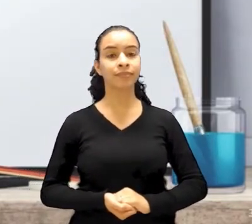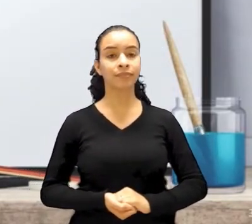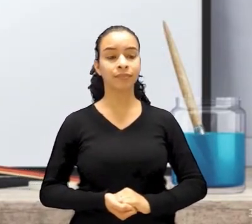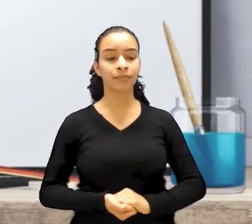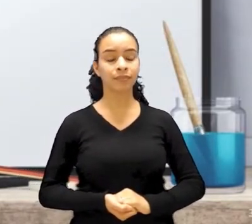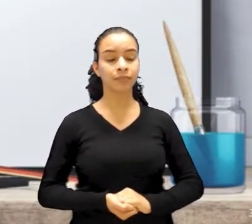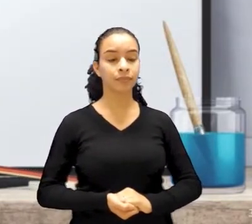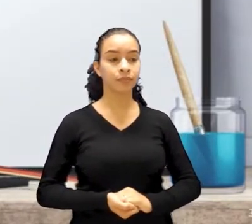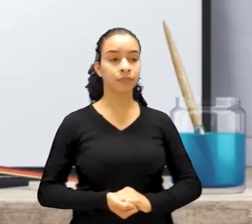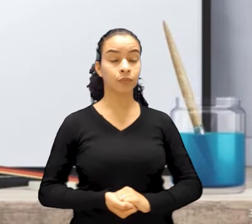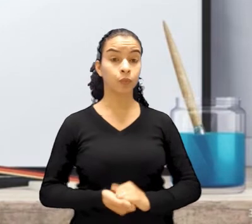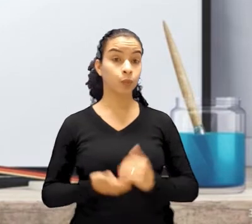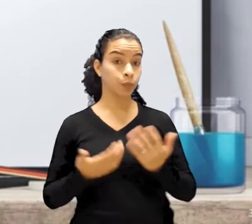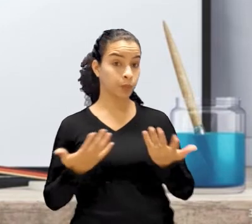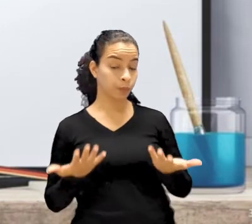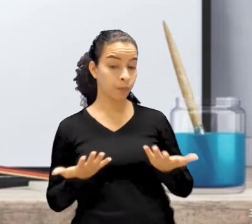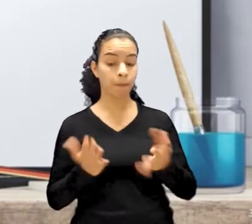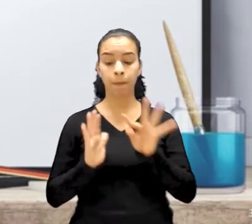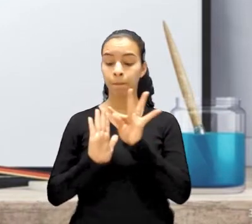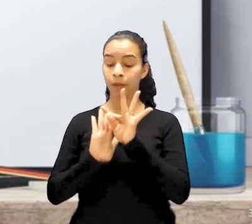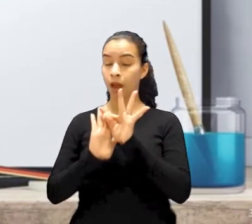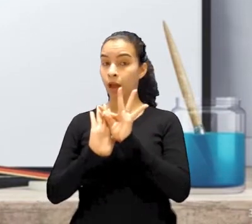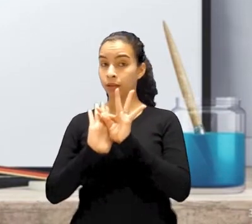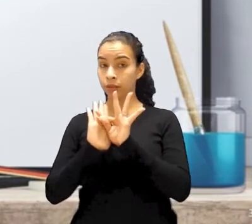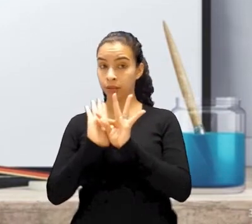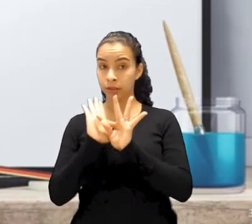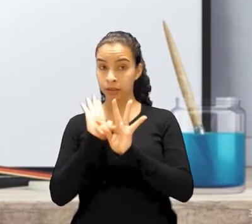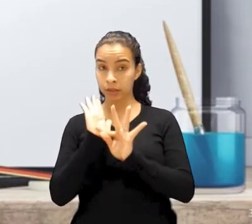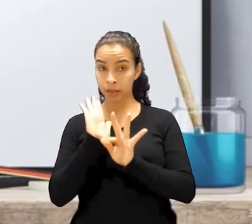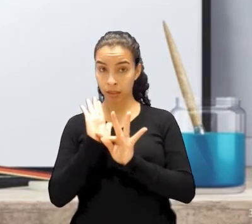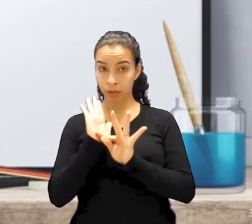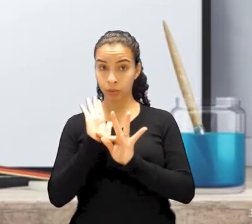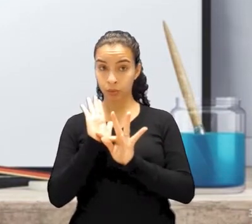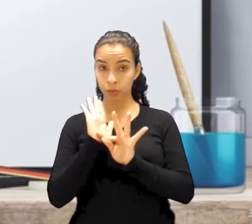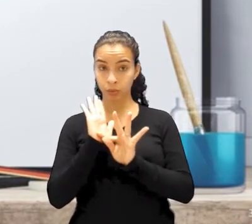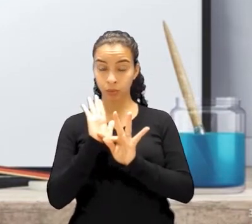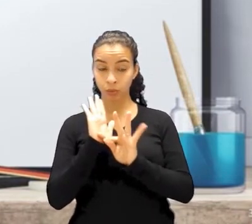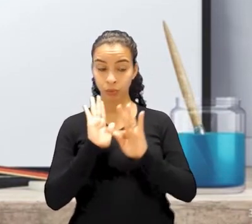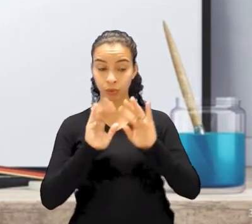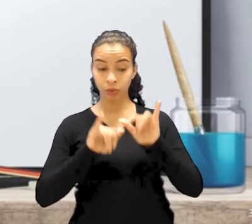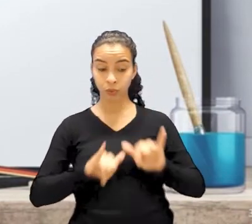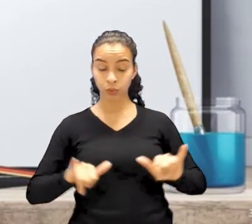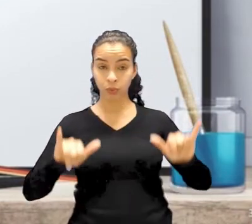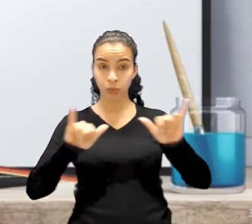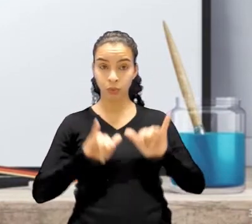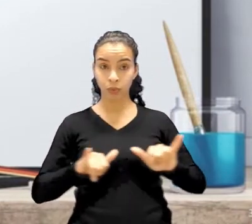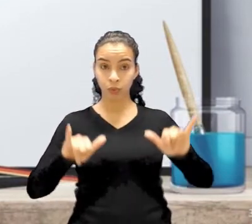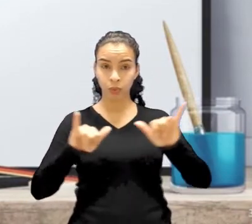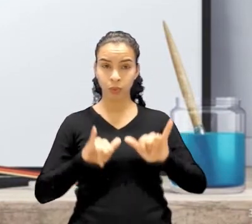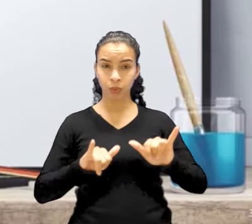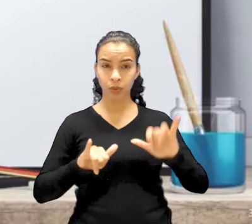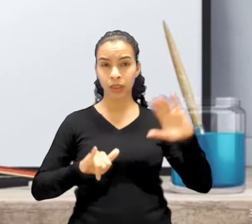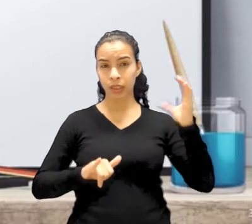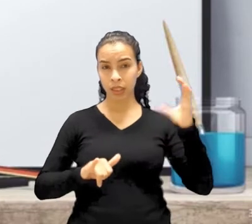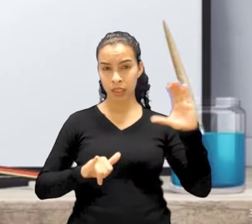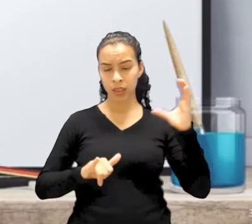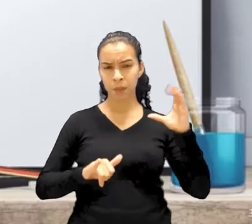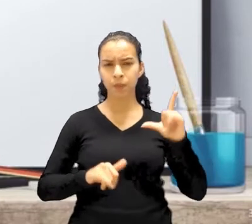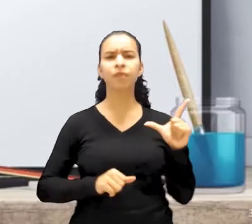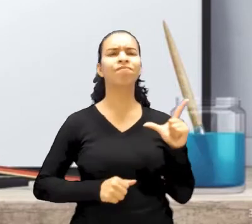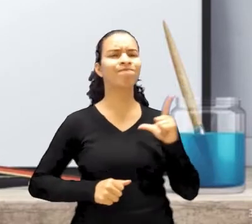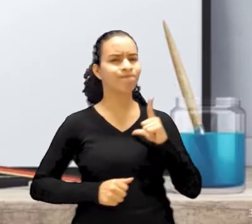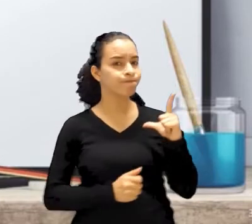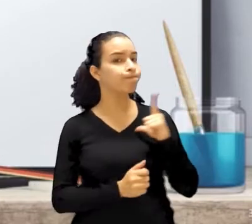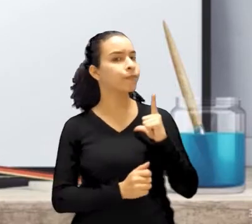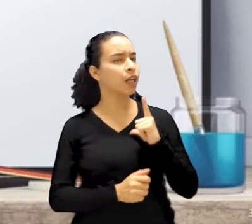É comum ainda que em textos de divulgação científica apareçam termos técnicos,